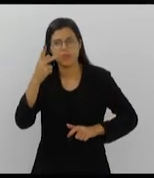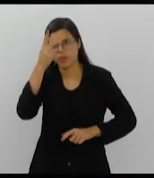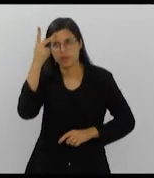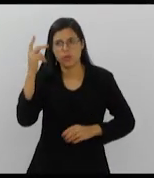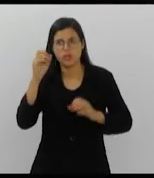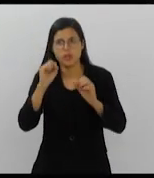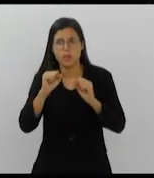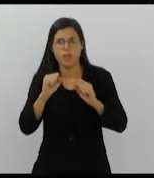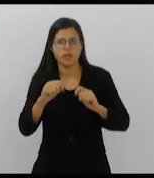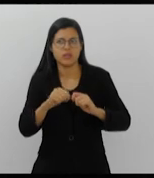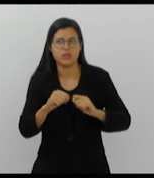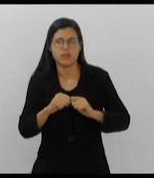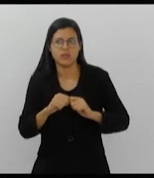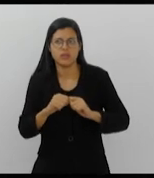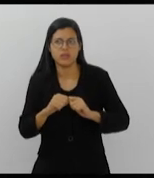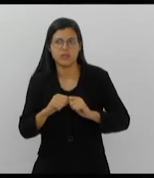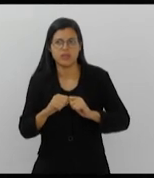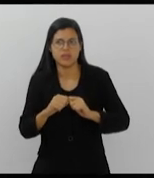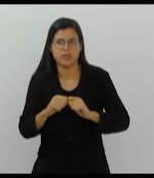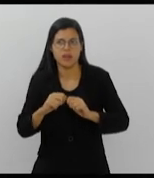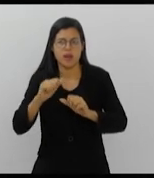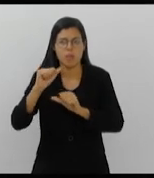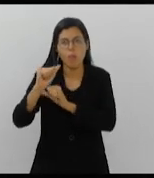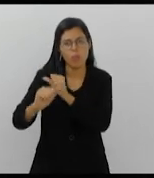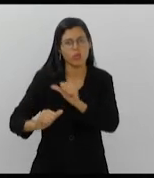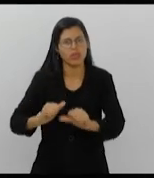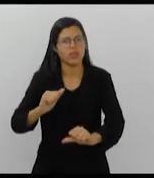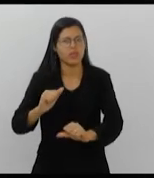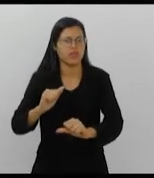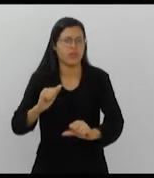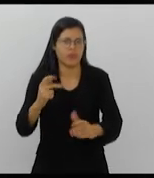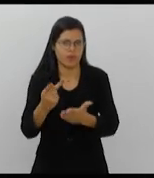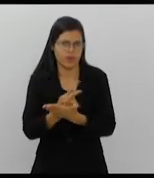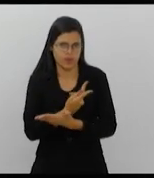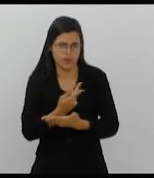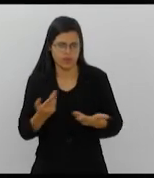isso, altere essa realidade. Porque